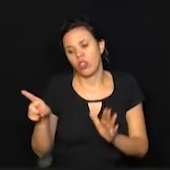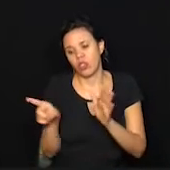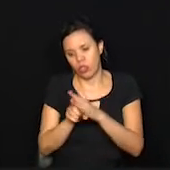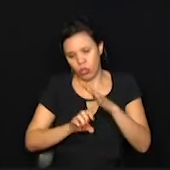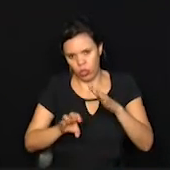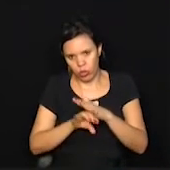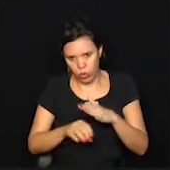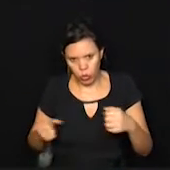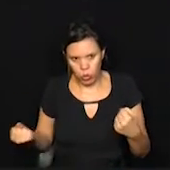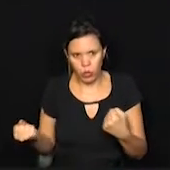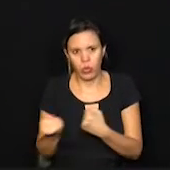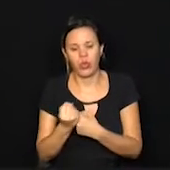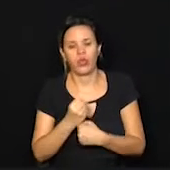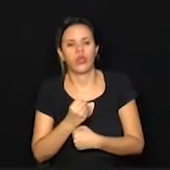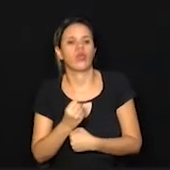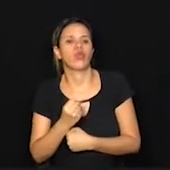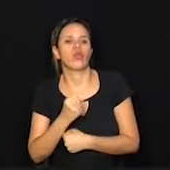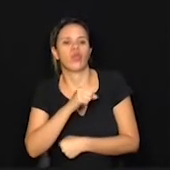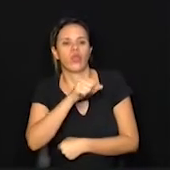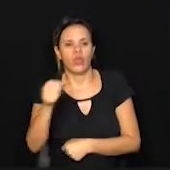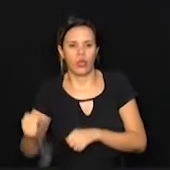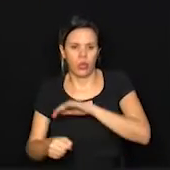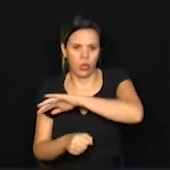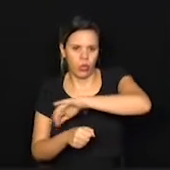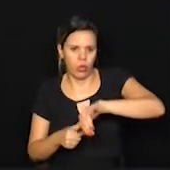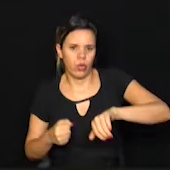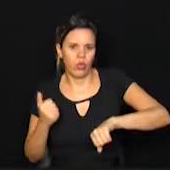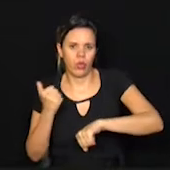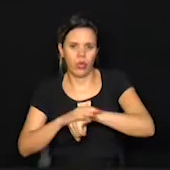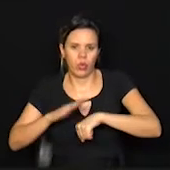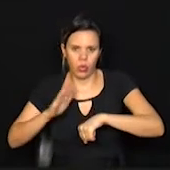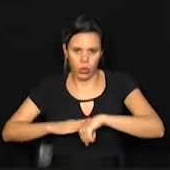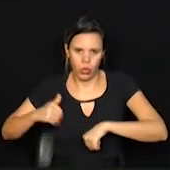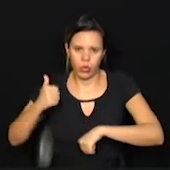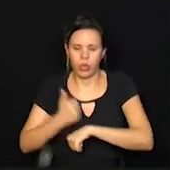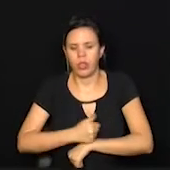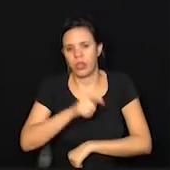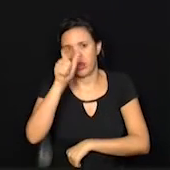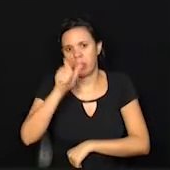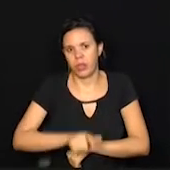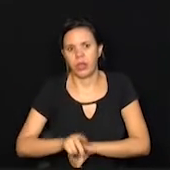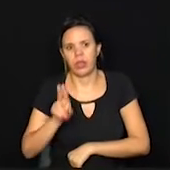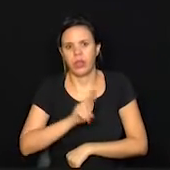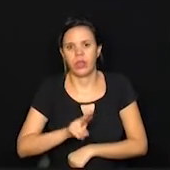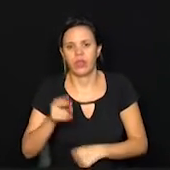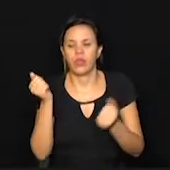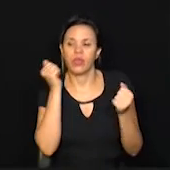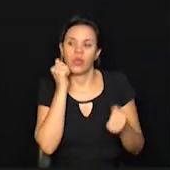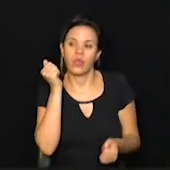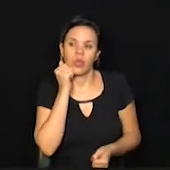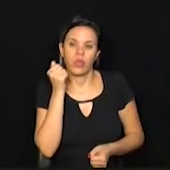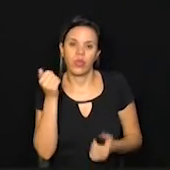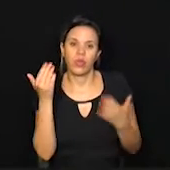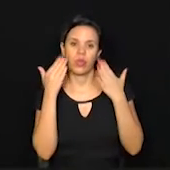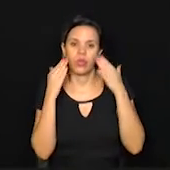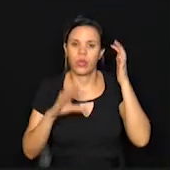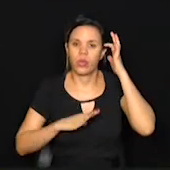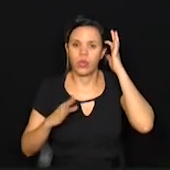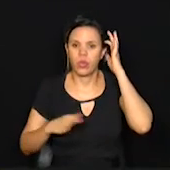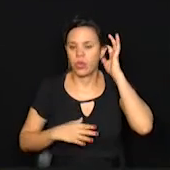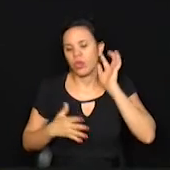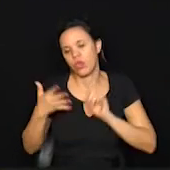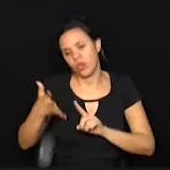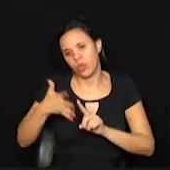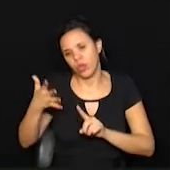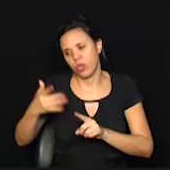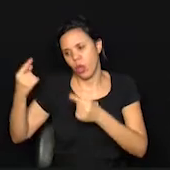que apoiam o golpe e pelos vampiratas Mas eles usam a maior cara de pau esse discurso